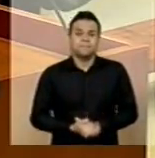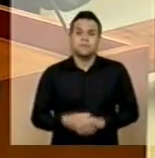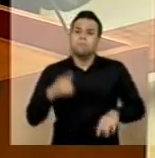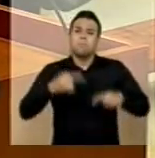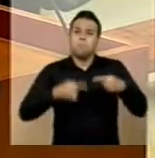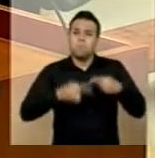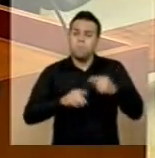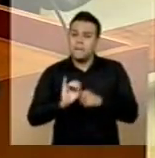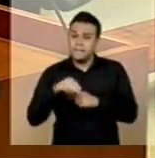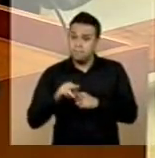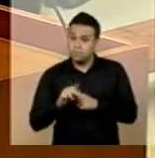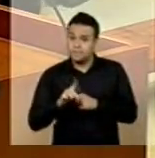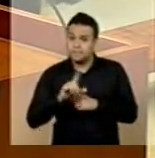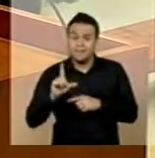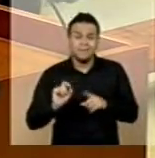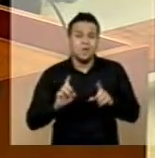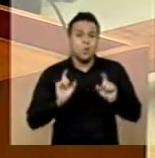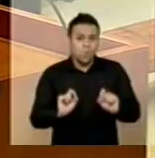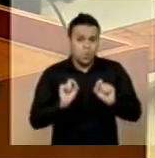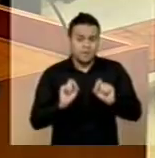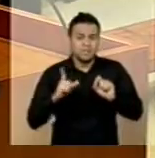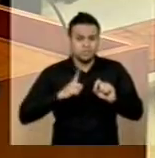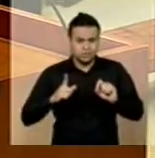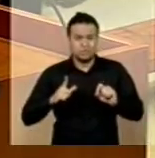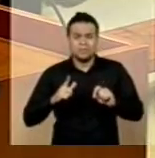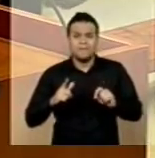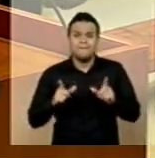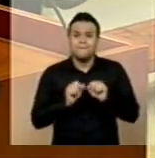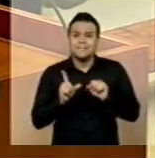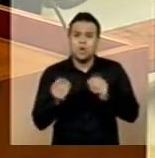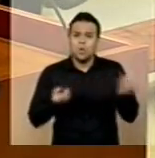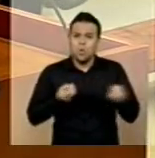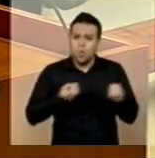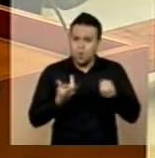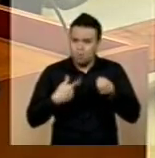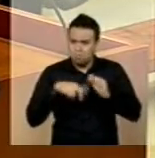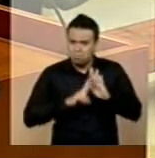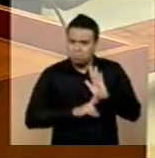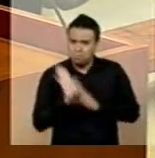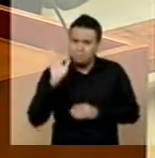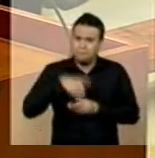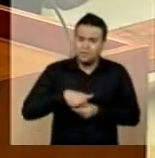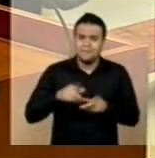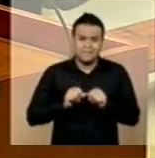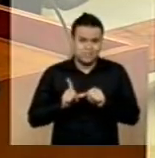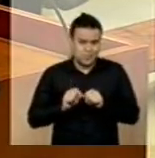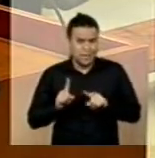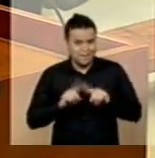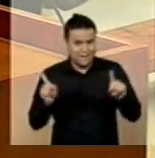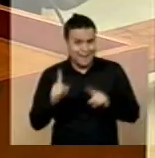imunidade, num momento em que como é que se ia fazer esta votação. No Rio de